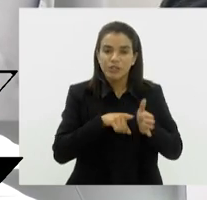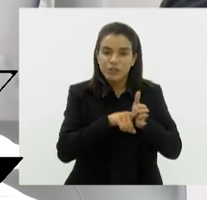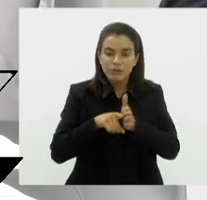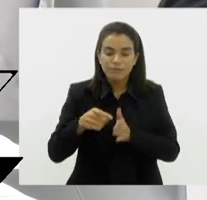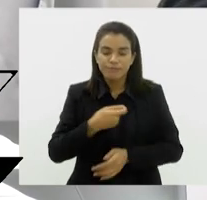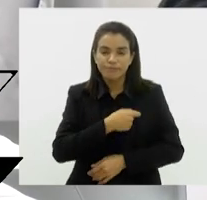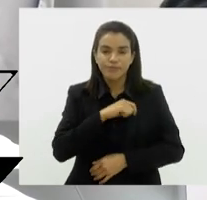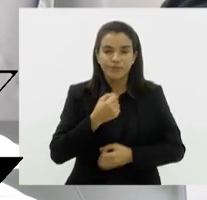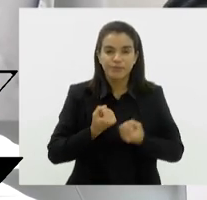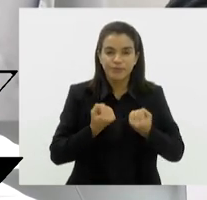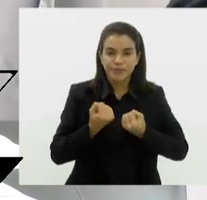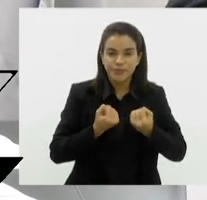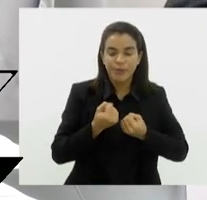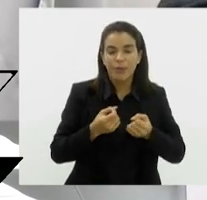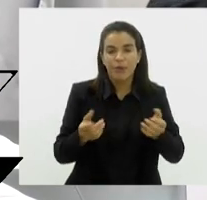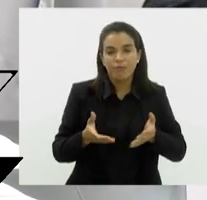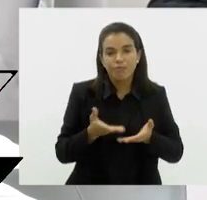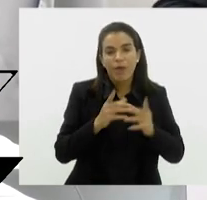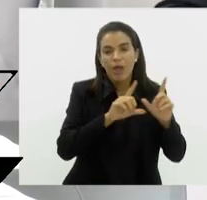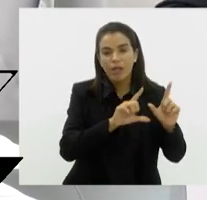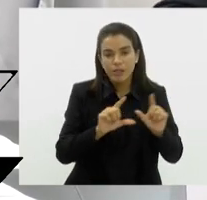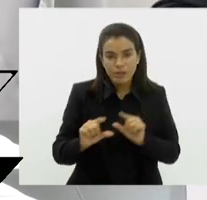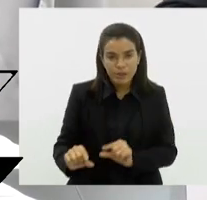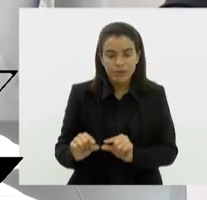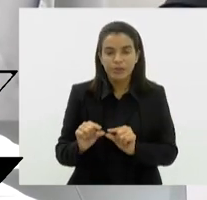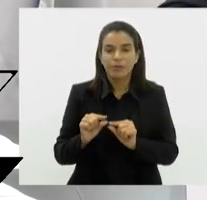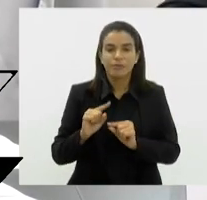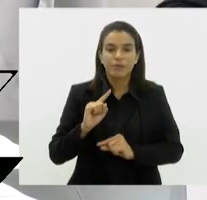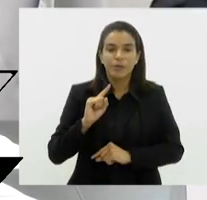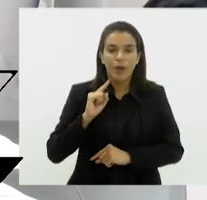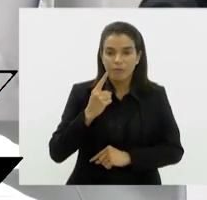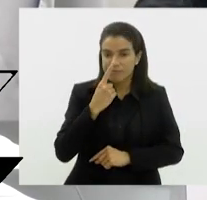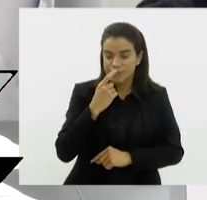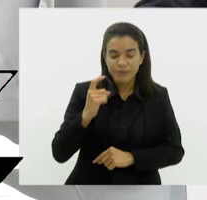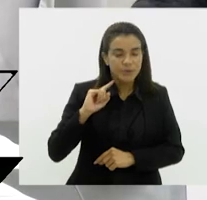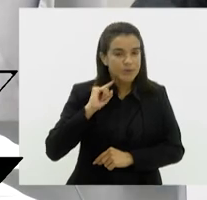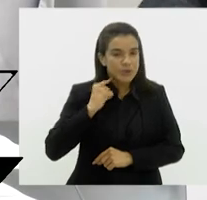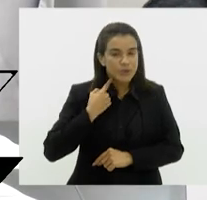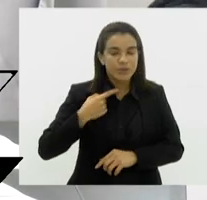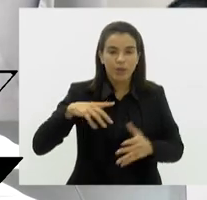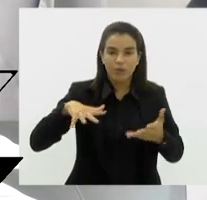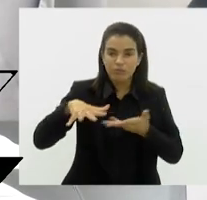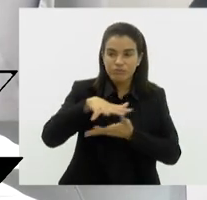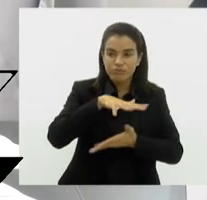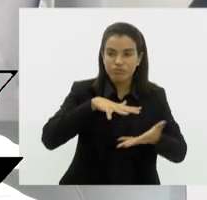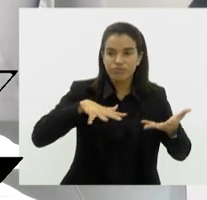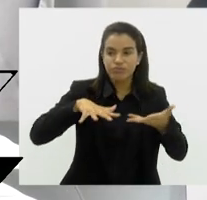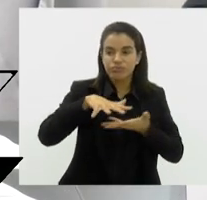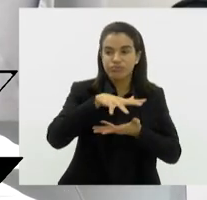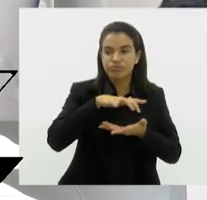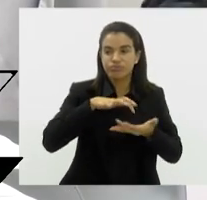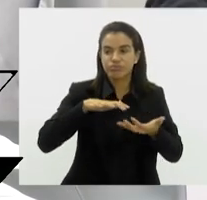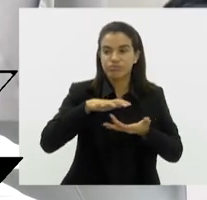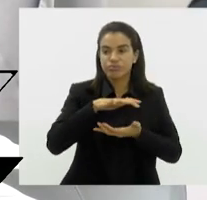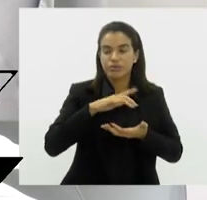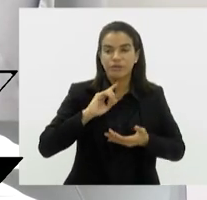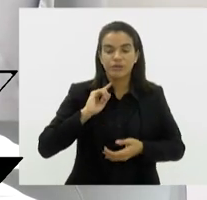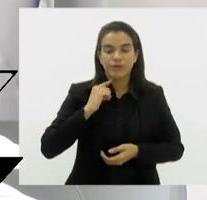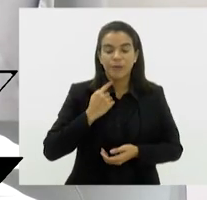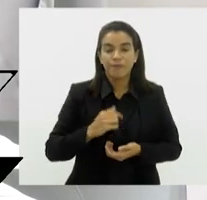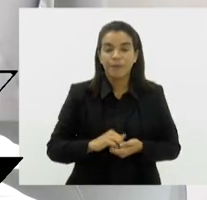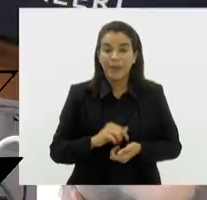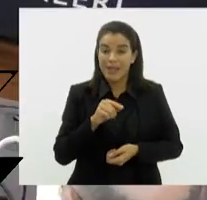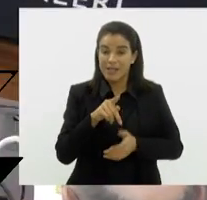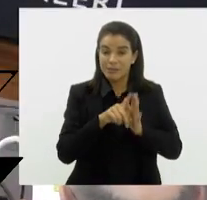de veículos em uso destinado a promover a redução da poluição atmosférica. Parecia, senhor presidente. Deputado Luiz Paulo, em discussão.